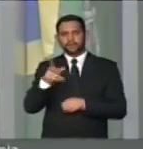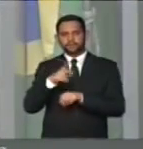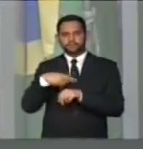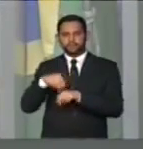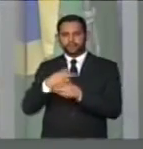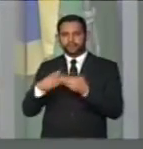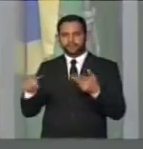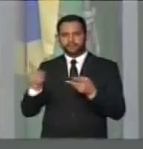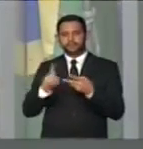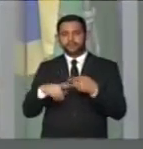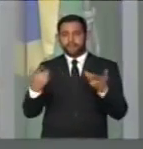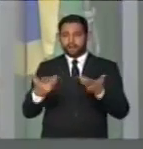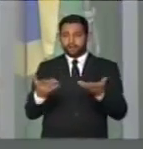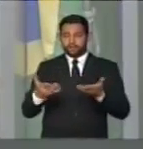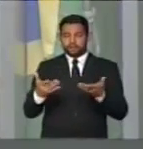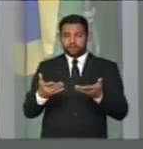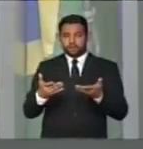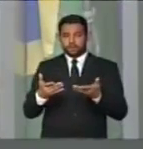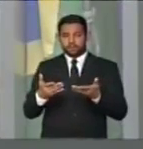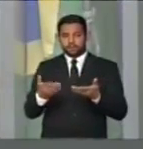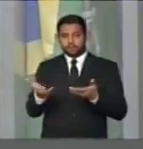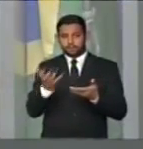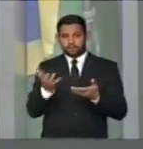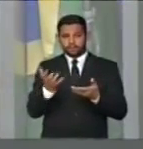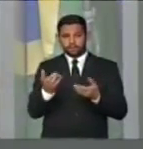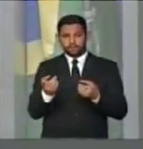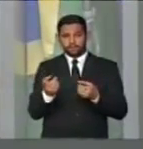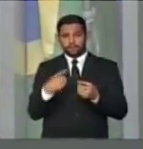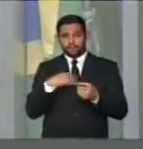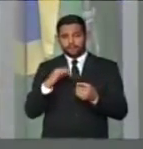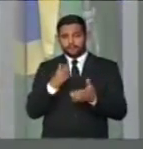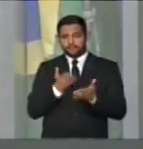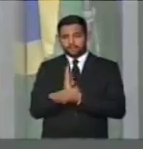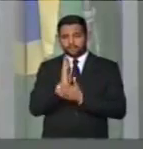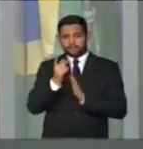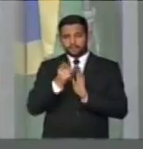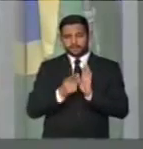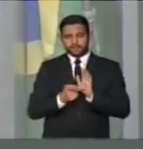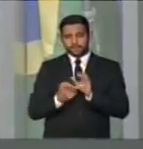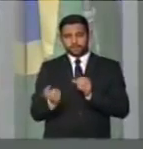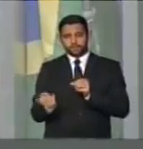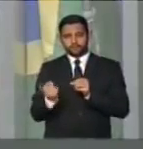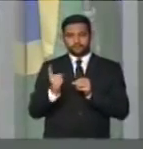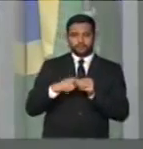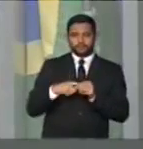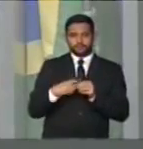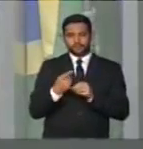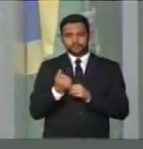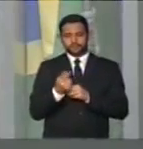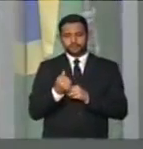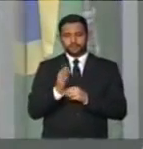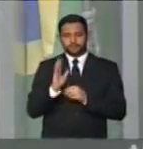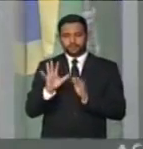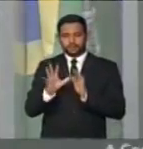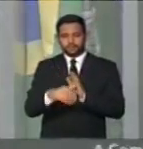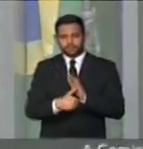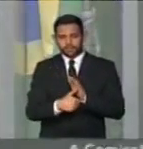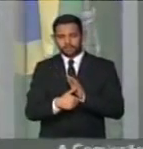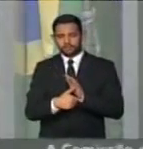exterior, e agora querem aprovar um projeto de repatriação do dinheiro